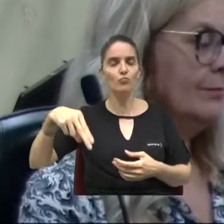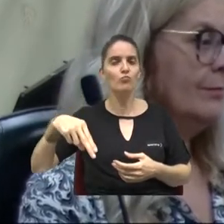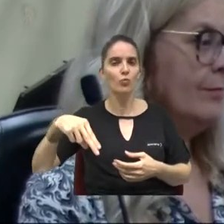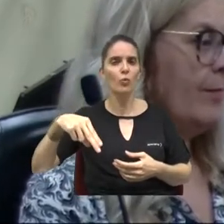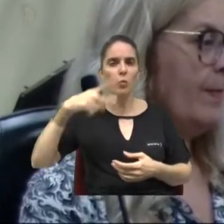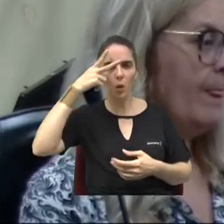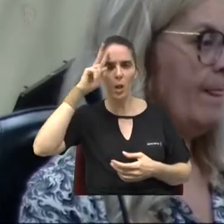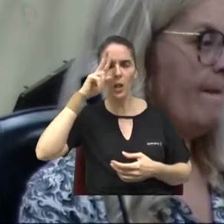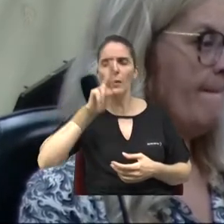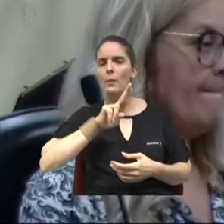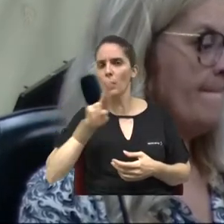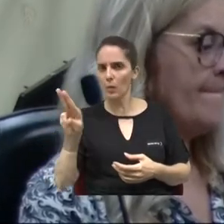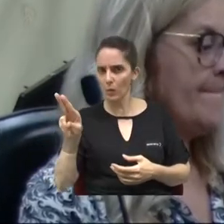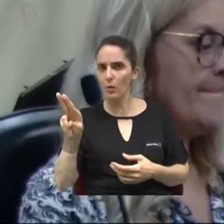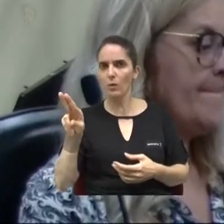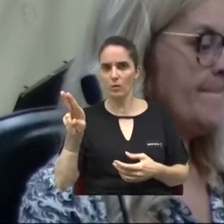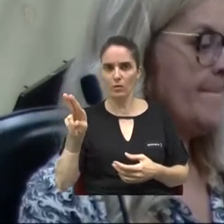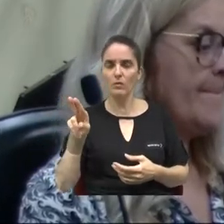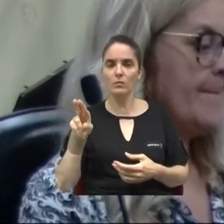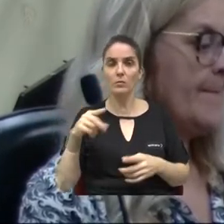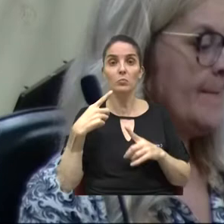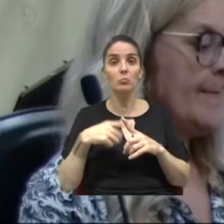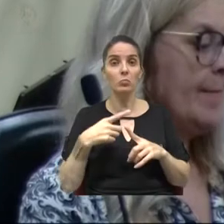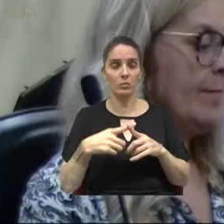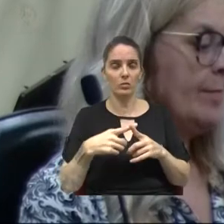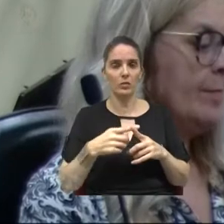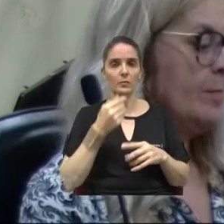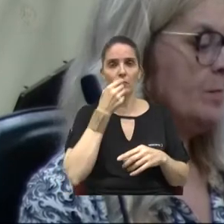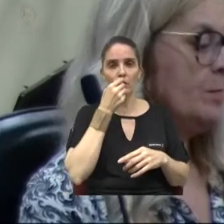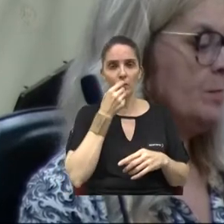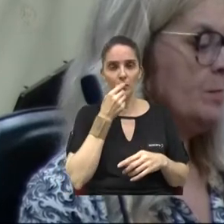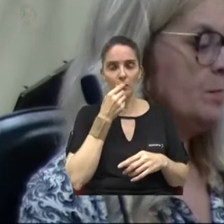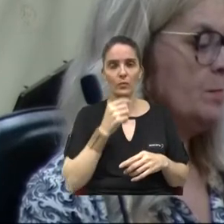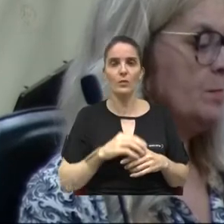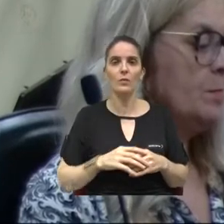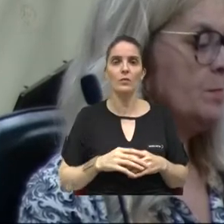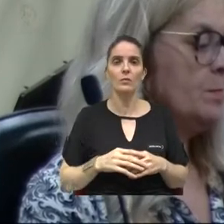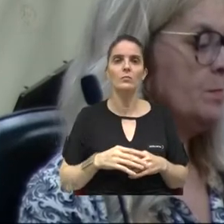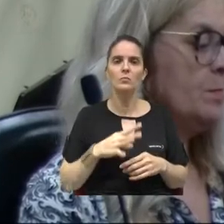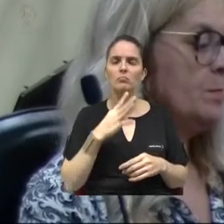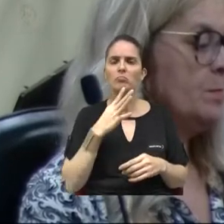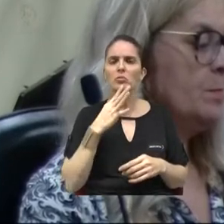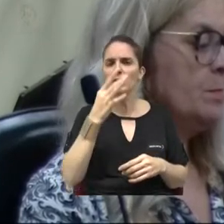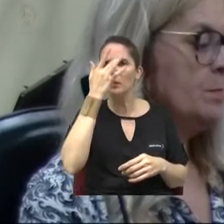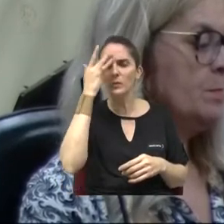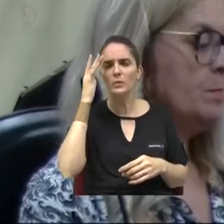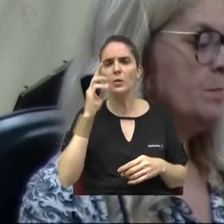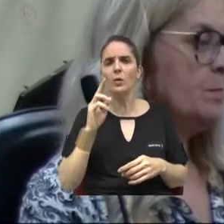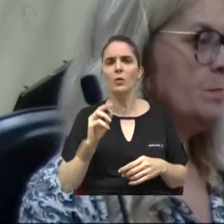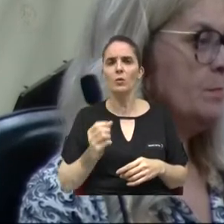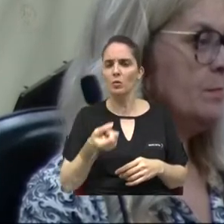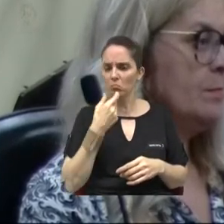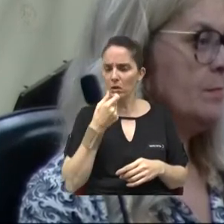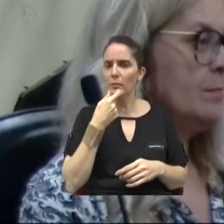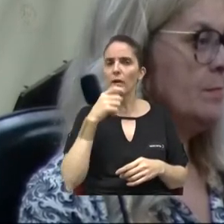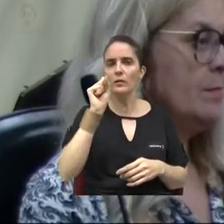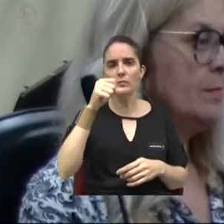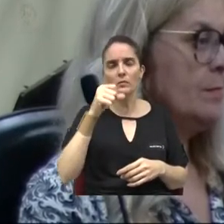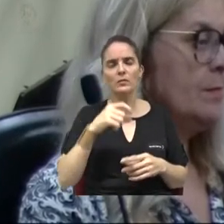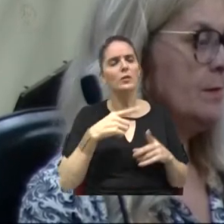porque eu convivi com jovens que se utilizavam, né, e a gente até argumentava, mas por que